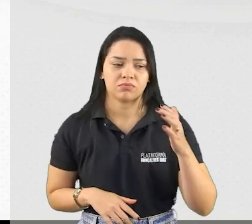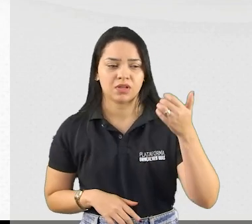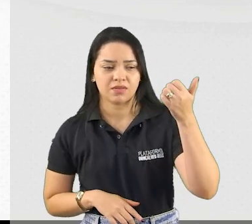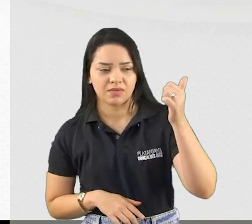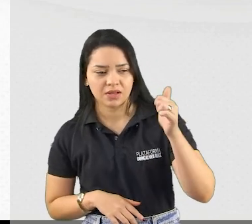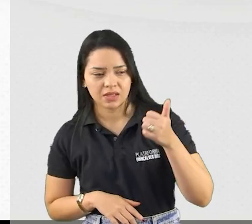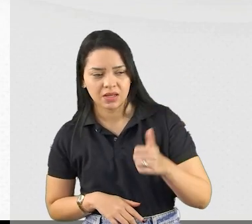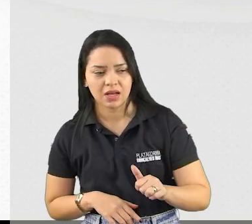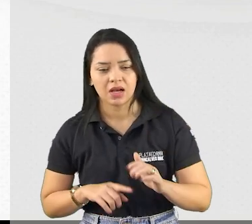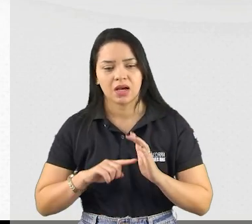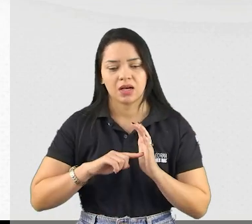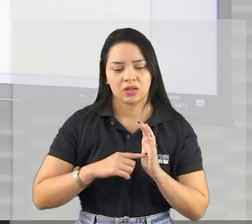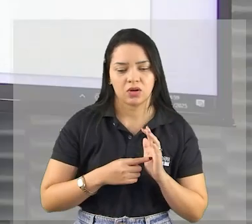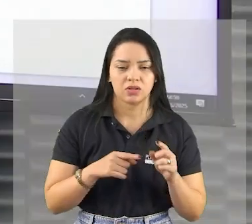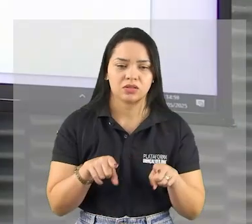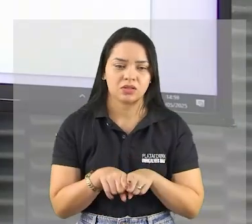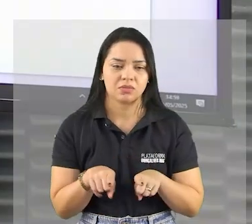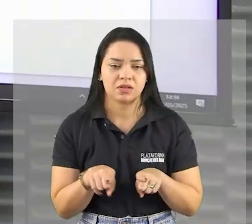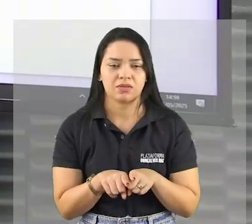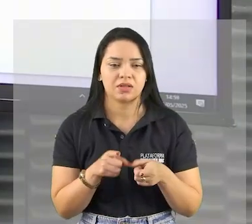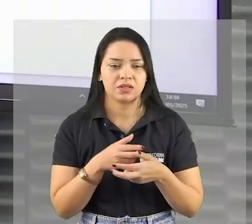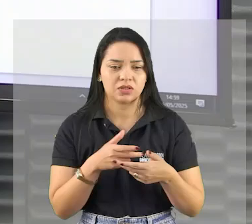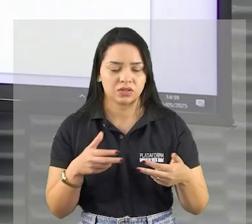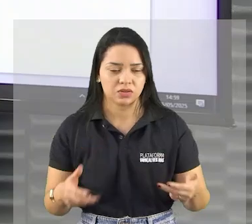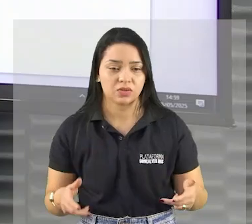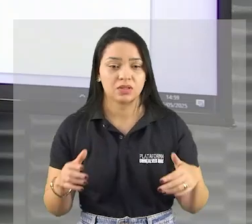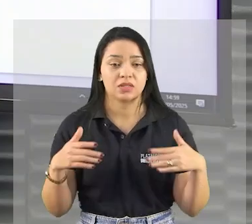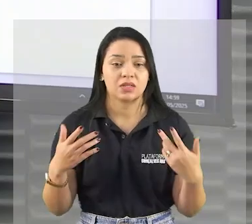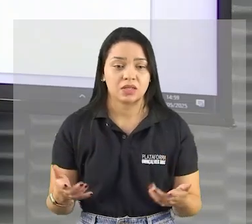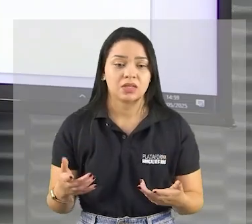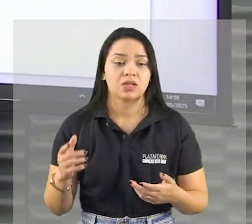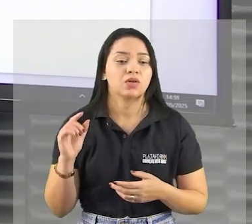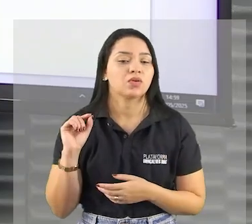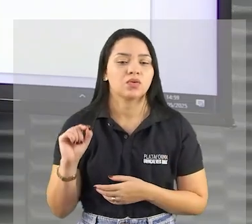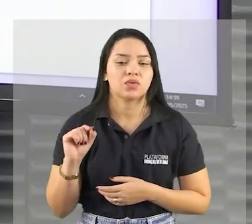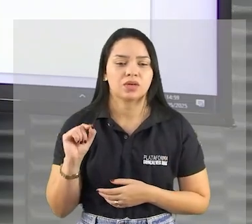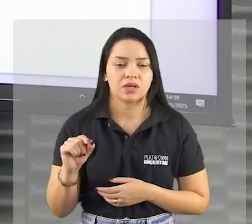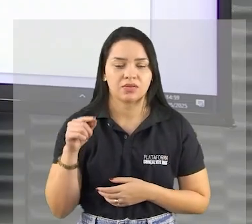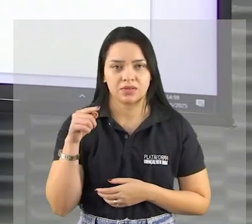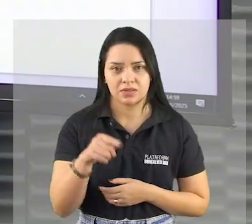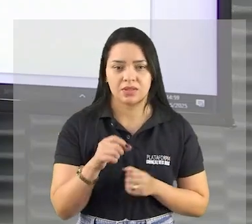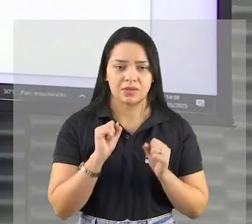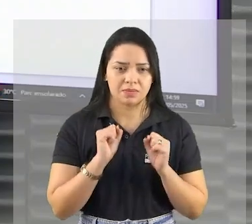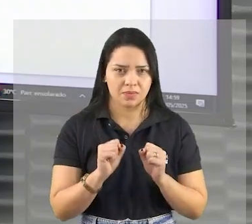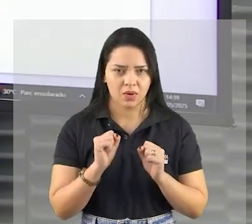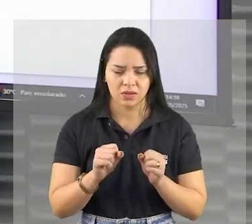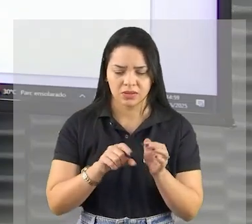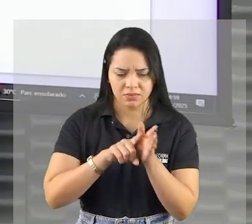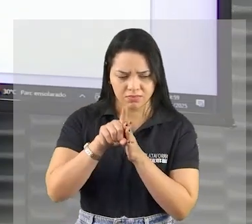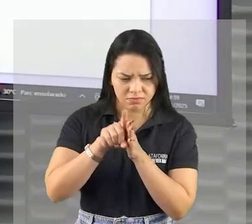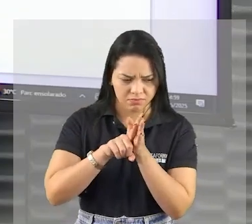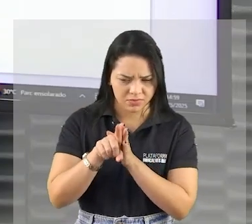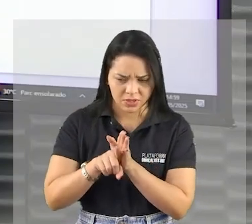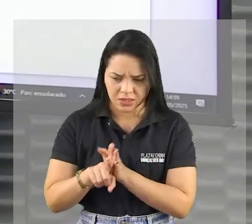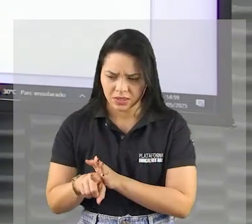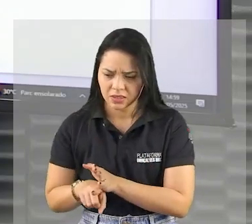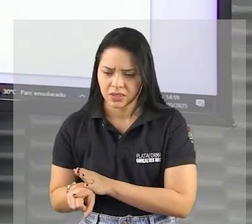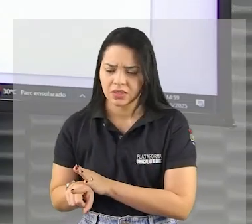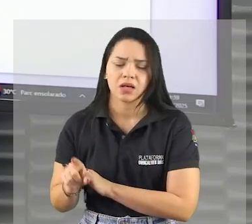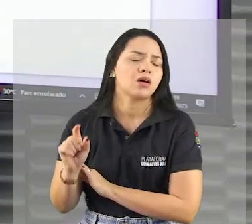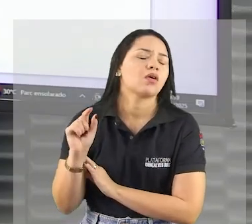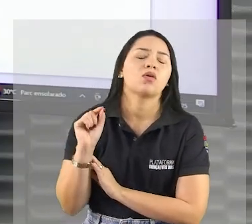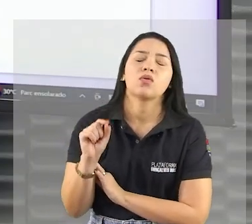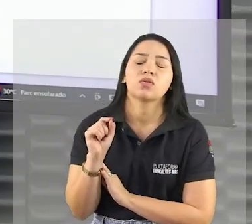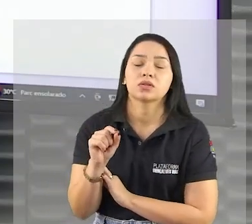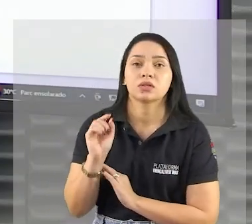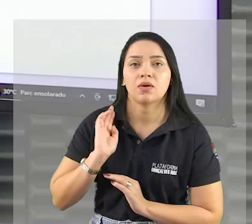você tirou, vai avaliar uma série de coisas. E aí a gente está trazendo aqui para que você possa pesquisar e ir mais a fundo o que é